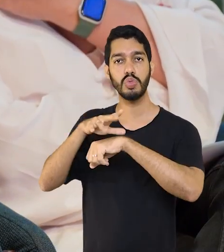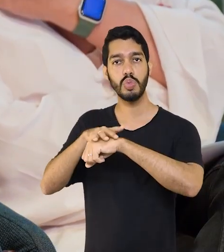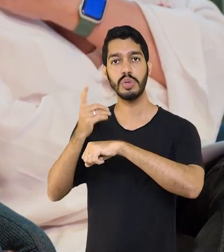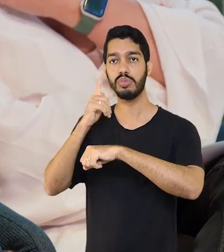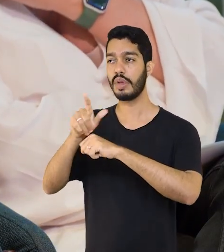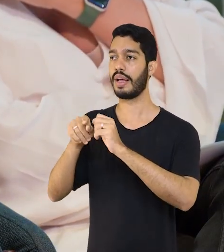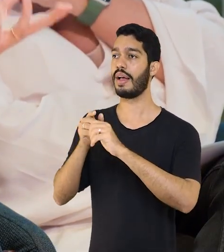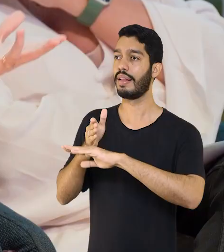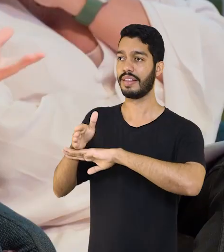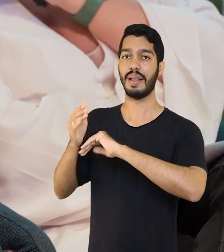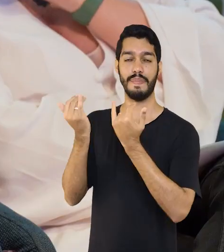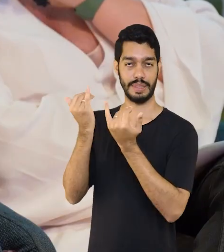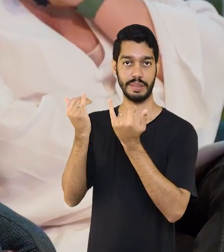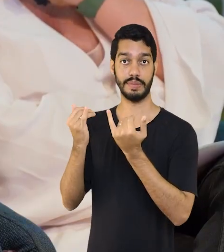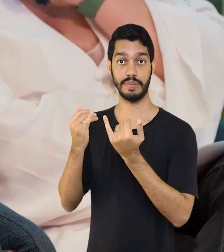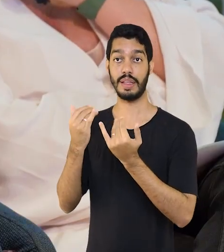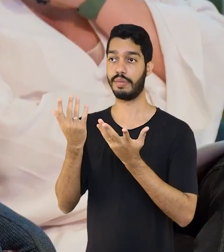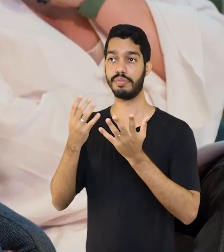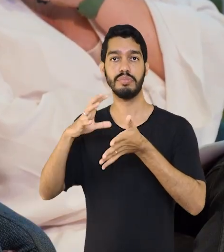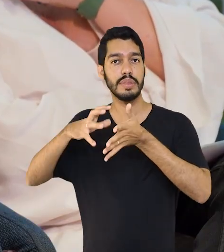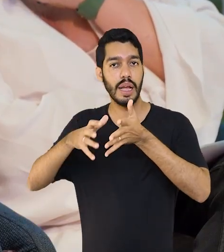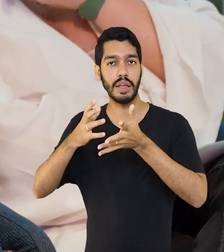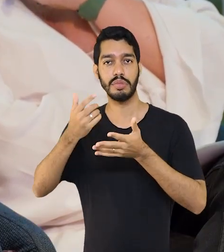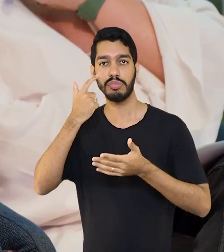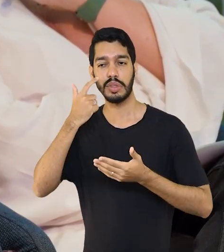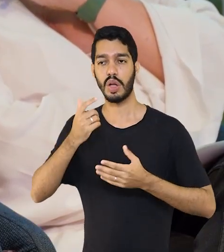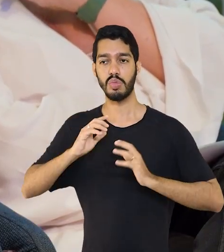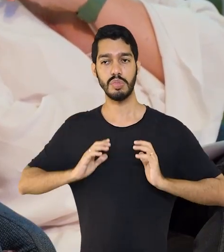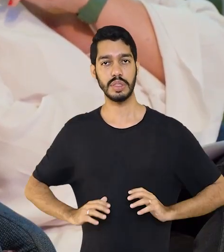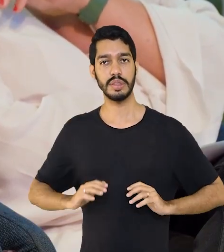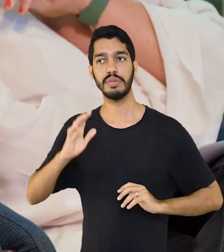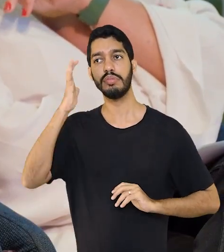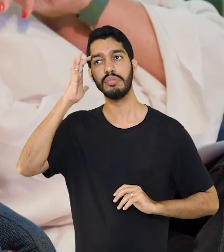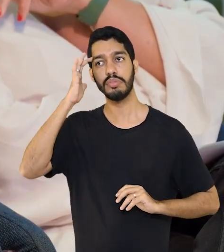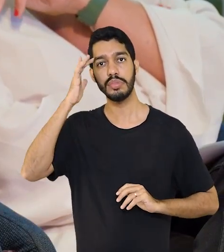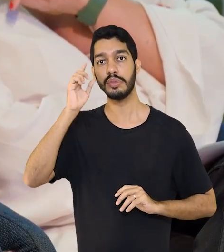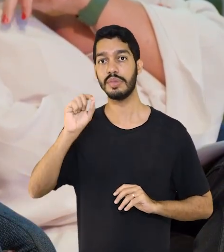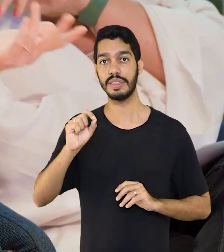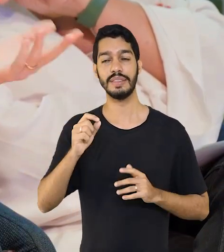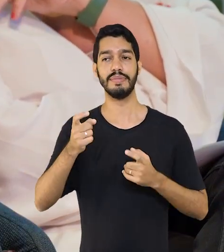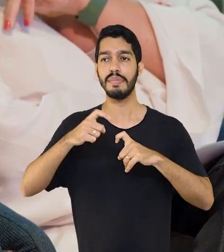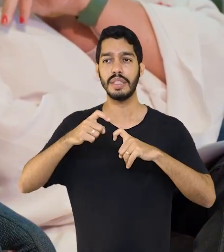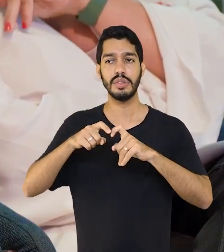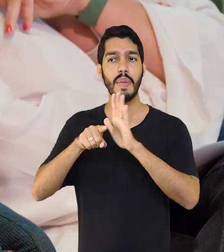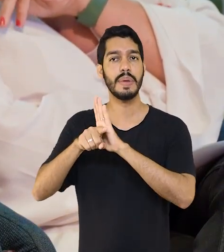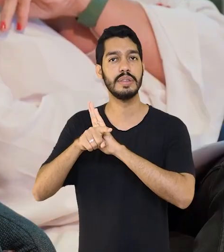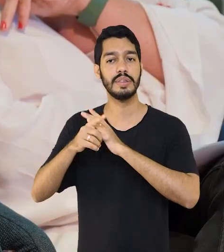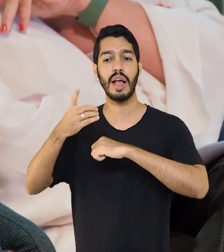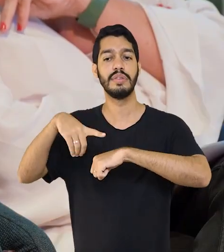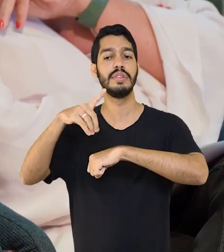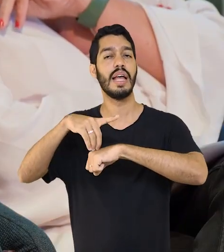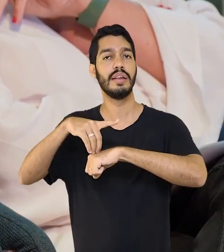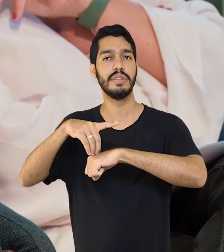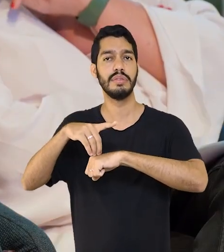informações sobre doenças e ele acessa e pesquisa. E a gente usa esses dados de comportamento, a gente está fazendo estudo para predizer, por exemplo, quando o médico